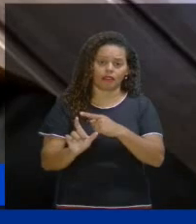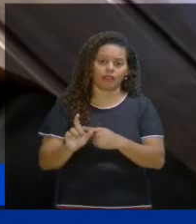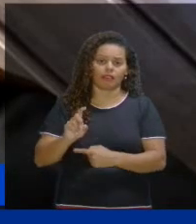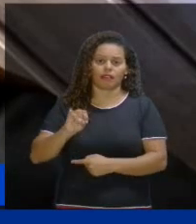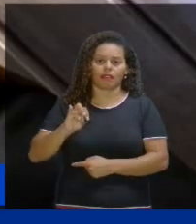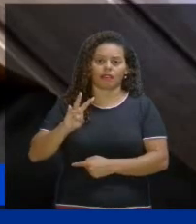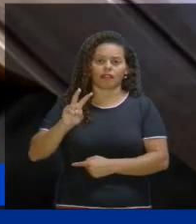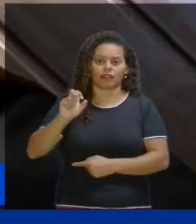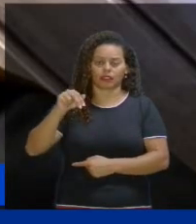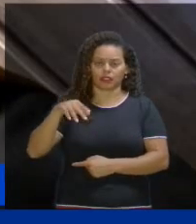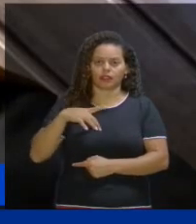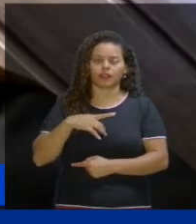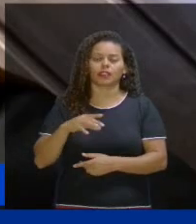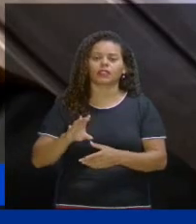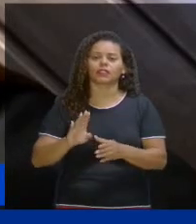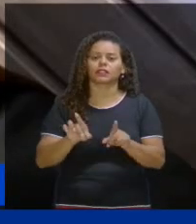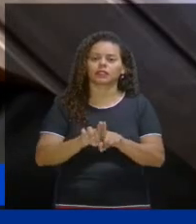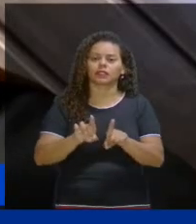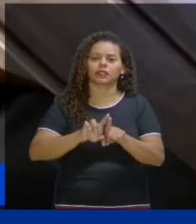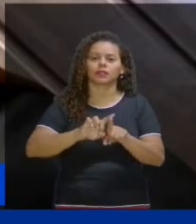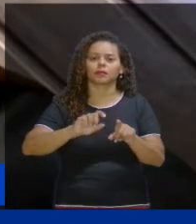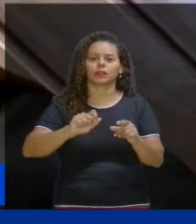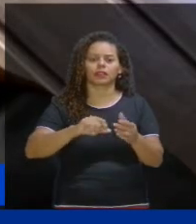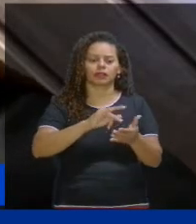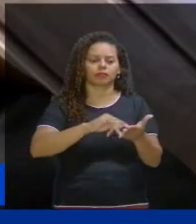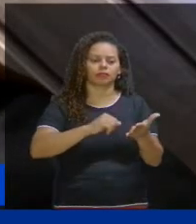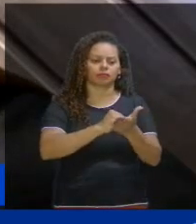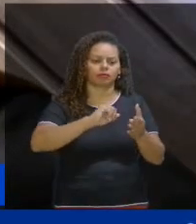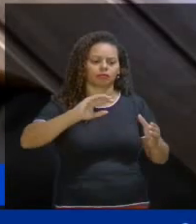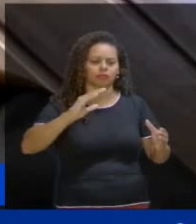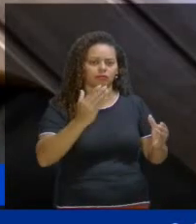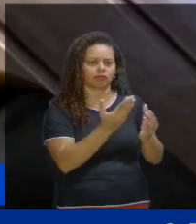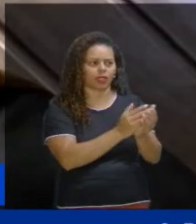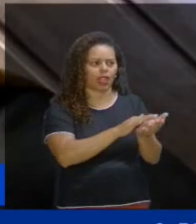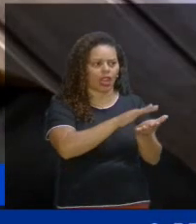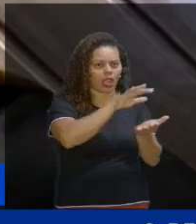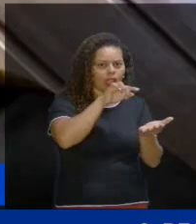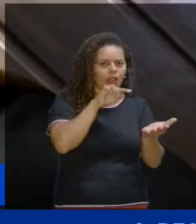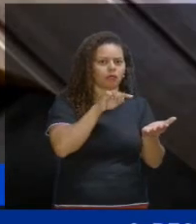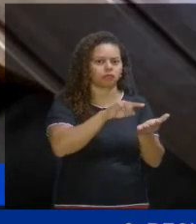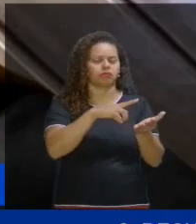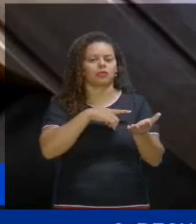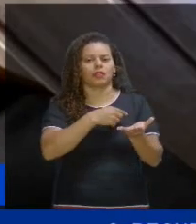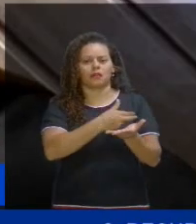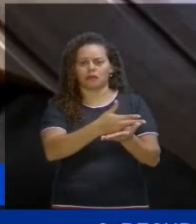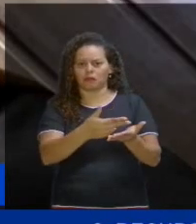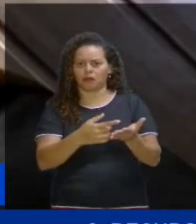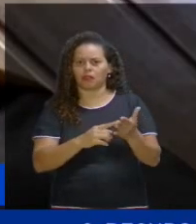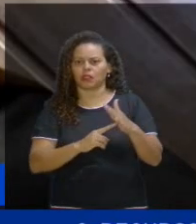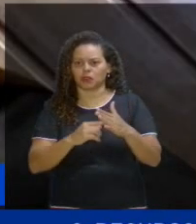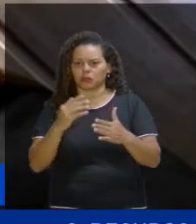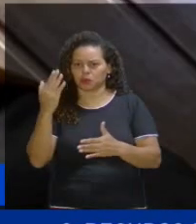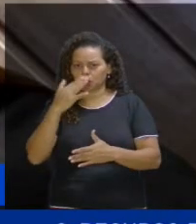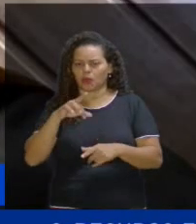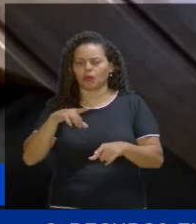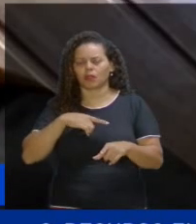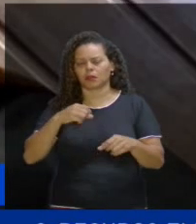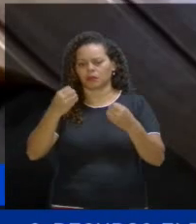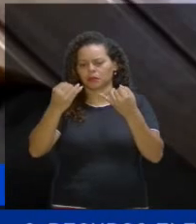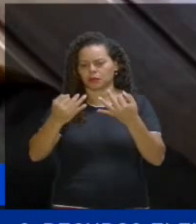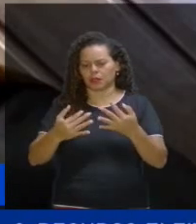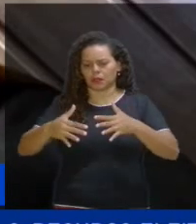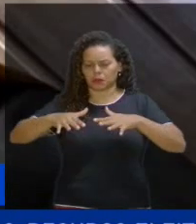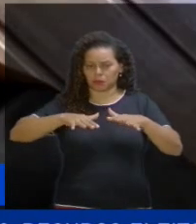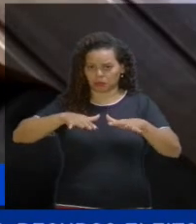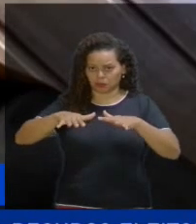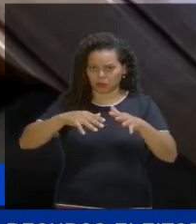pois foram juntados aos autos documentos que comprovam a regularidade da despesa. Ressaltou que a movimentação financeira de